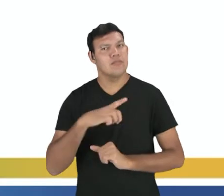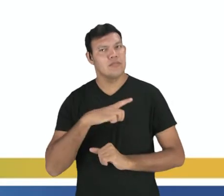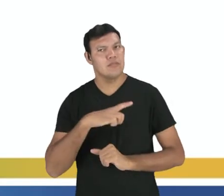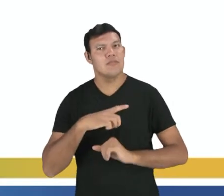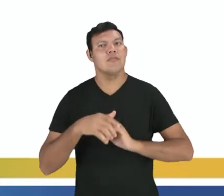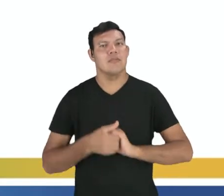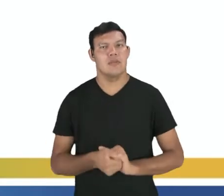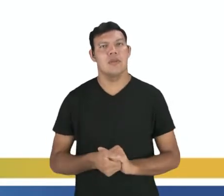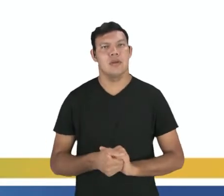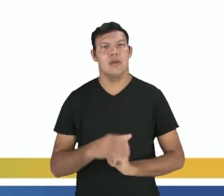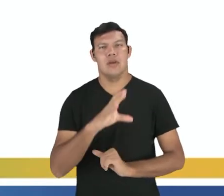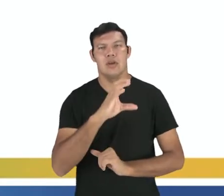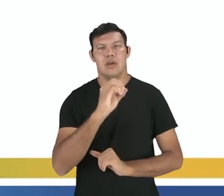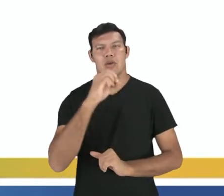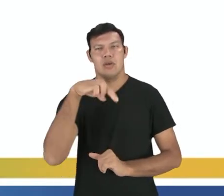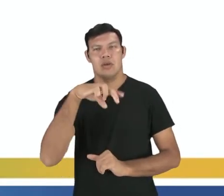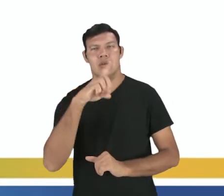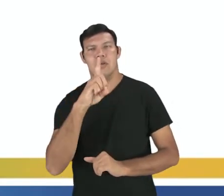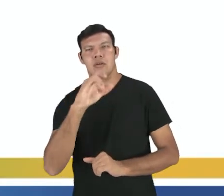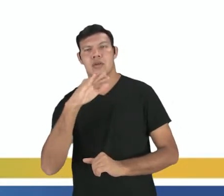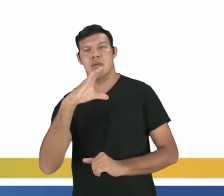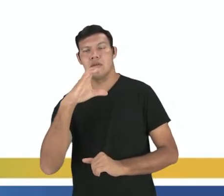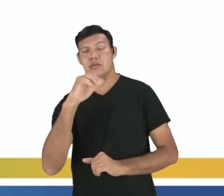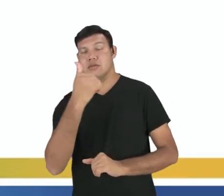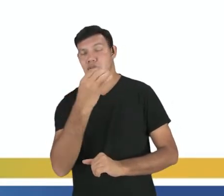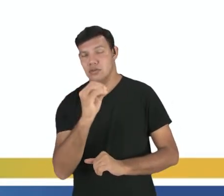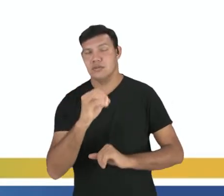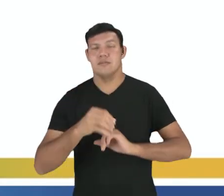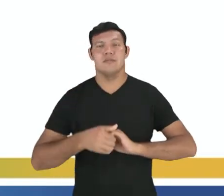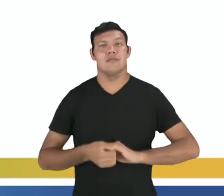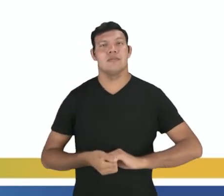uma condicional, uma sentença que indica condição.